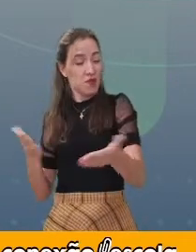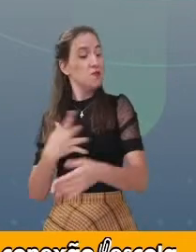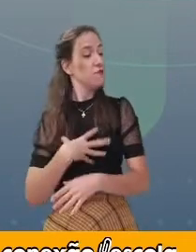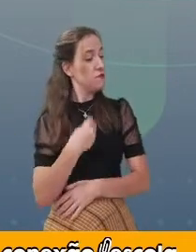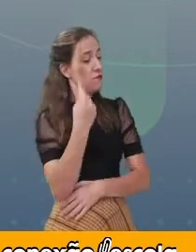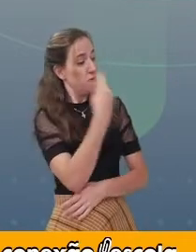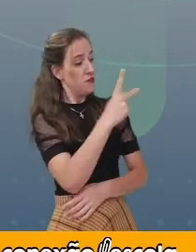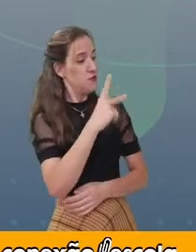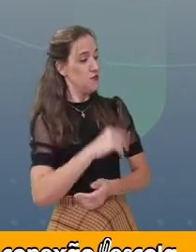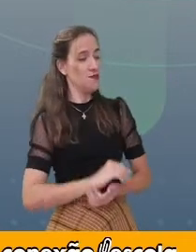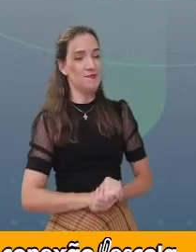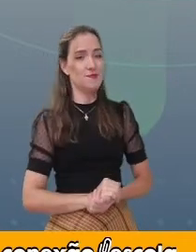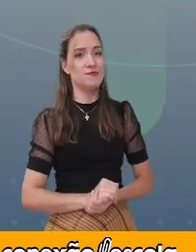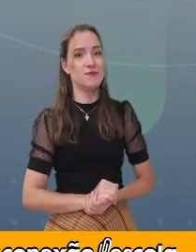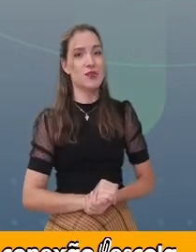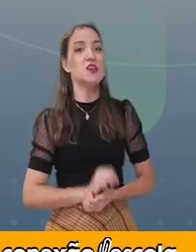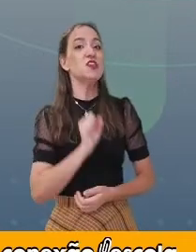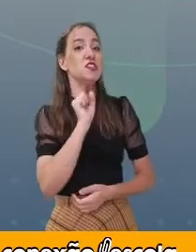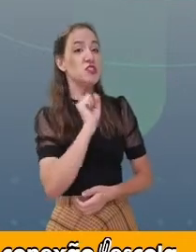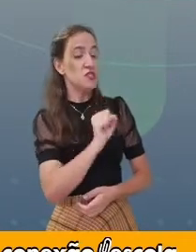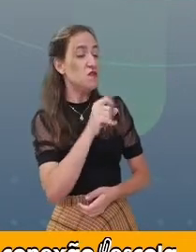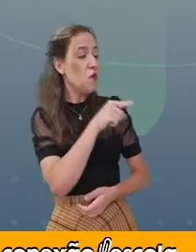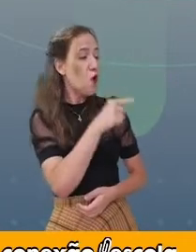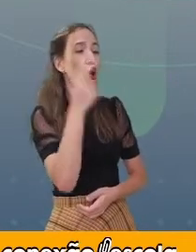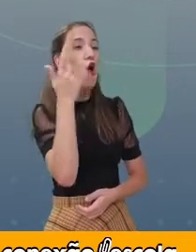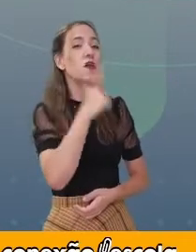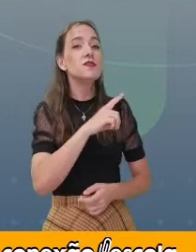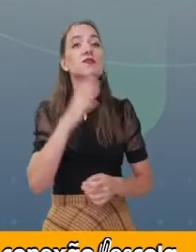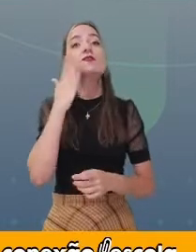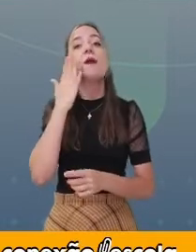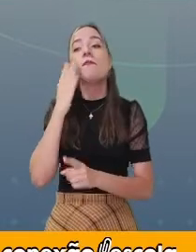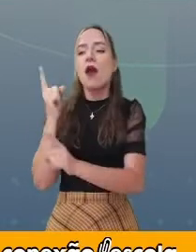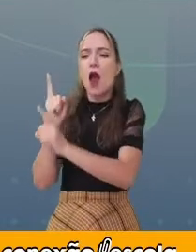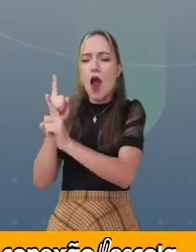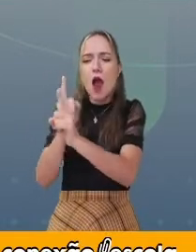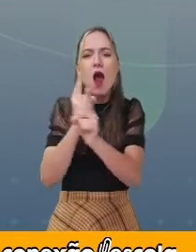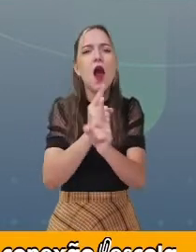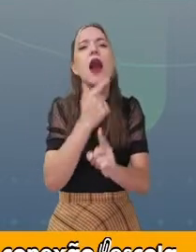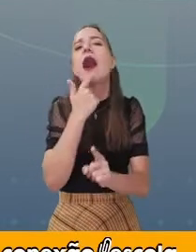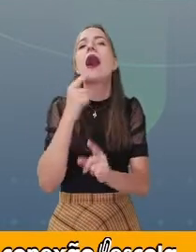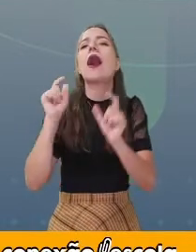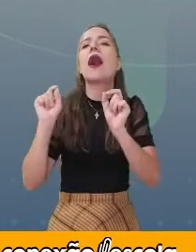estão os seus filhos. Se você conseguir adivinhar quem é quem,